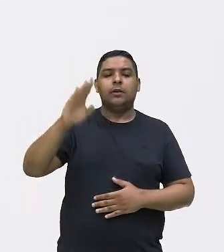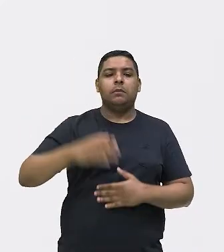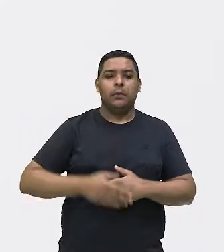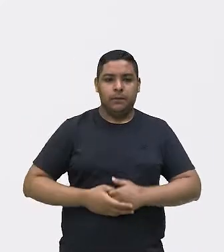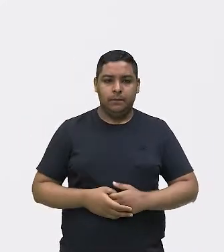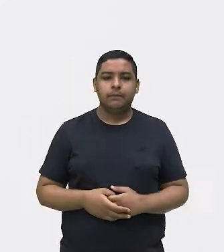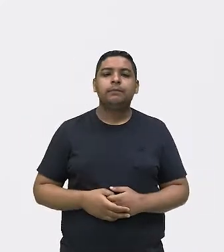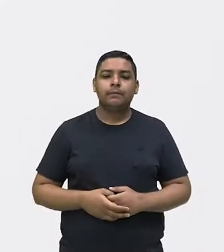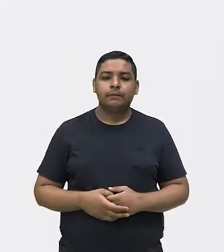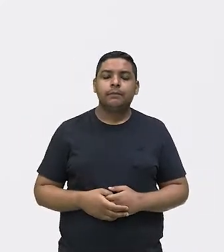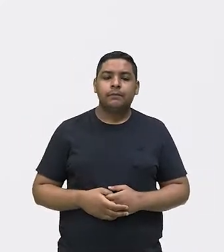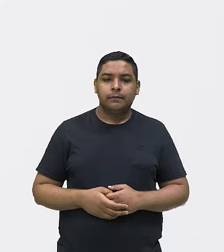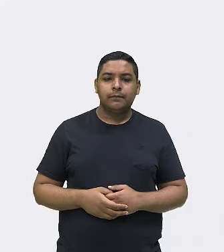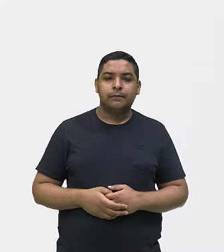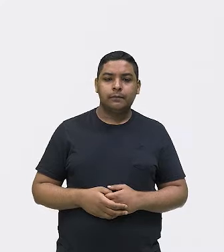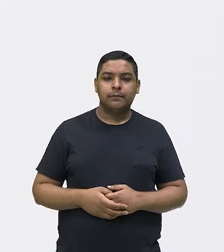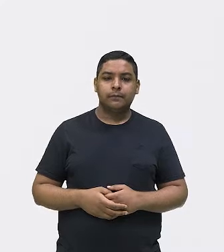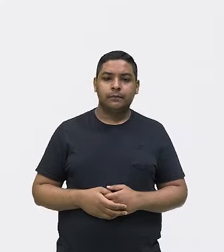Então nós temos aí